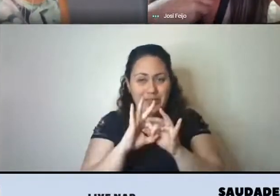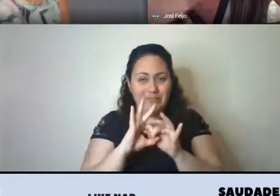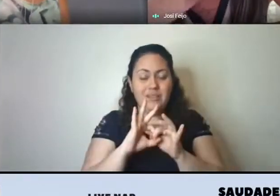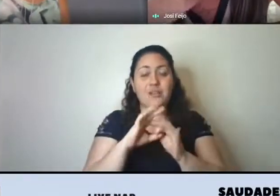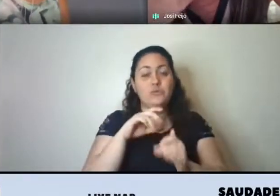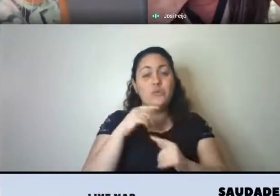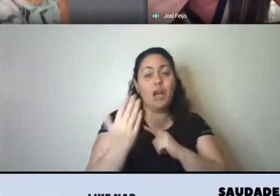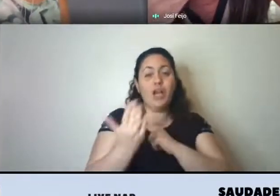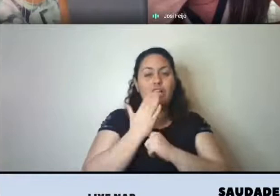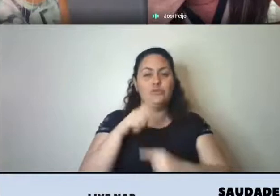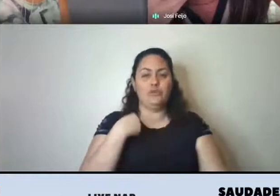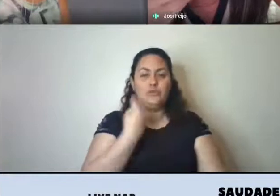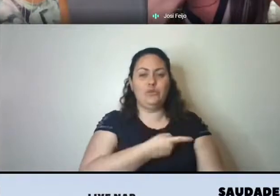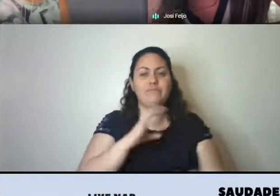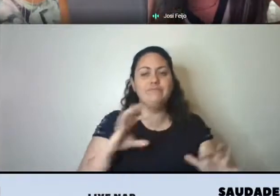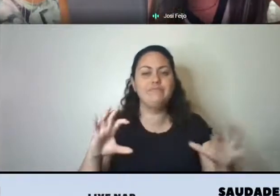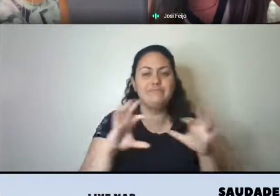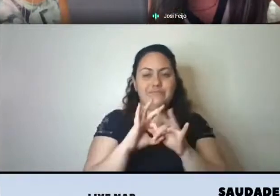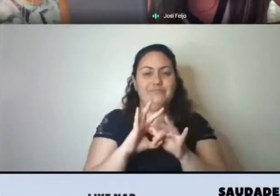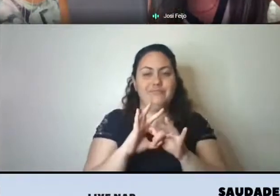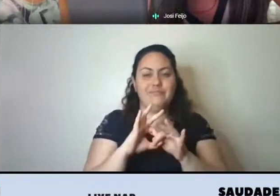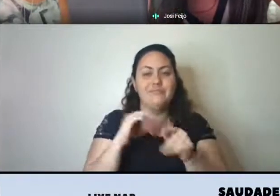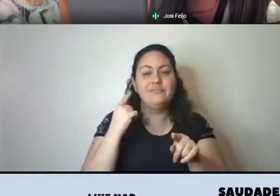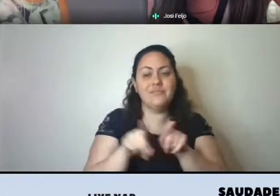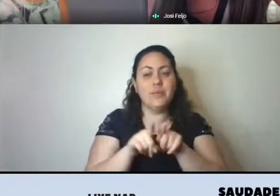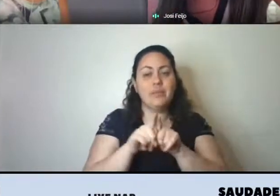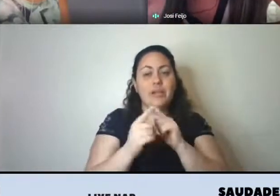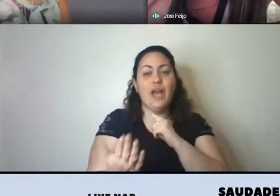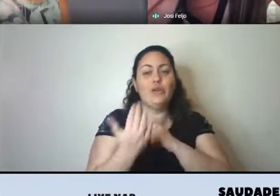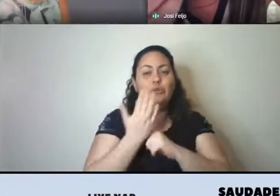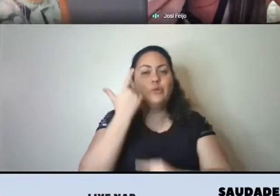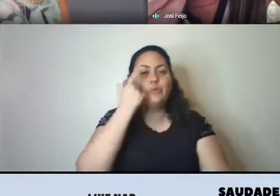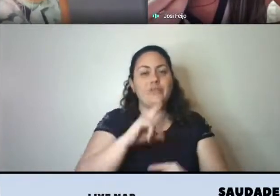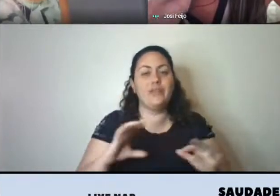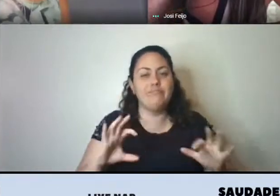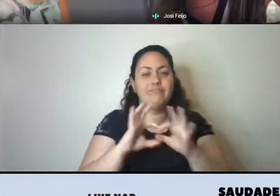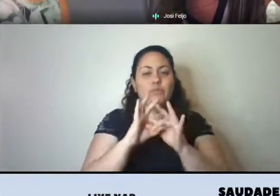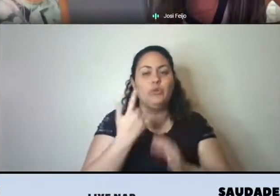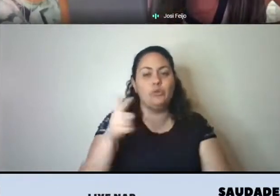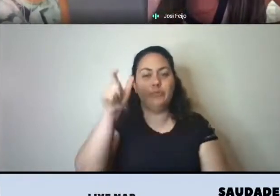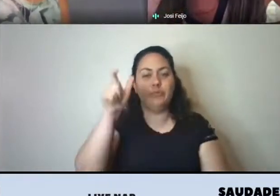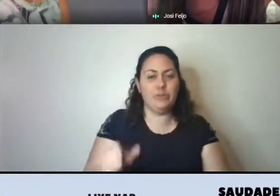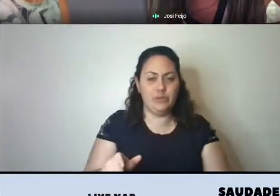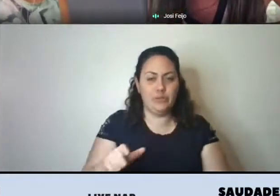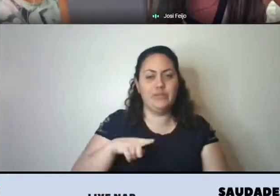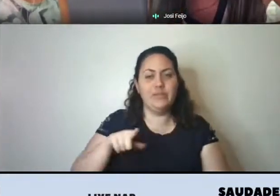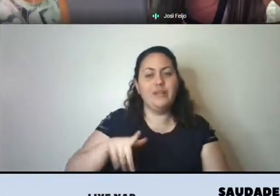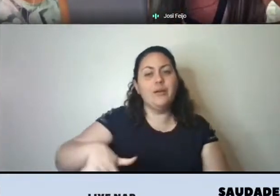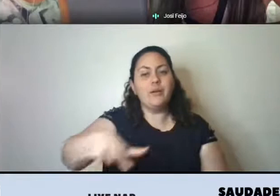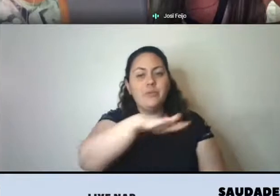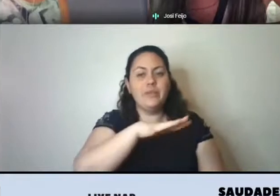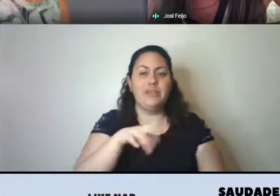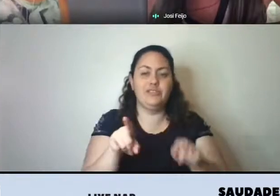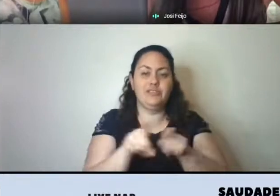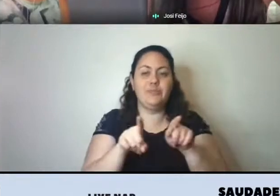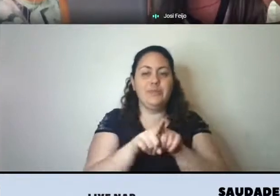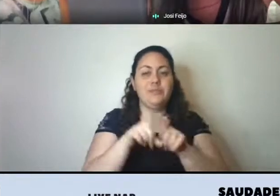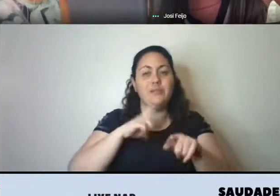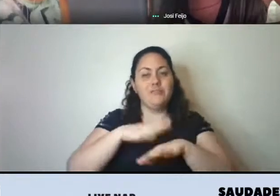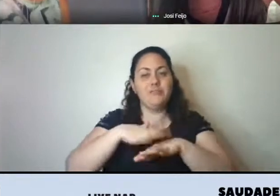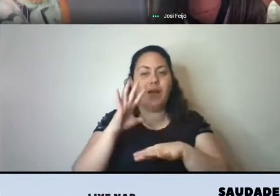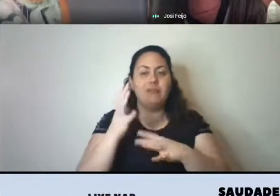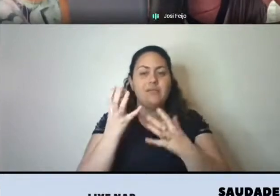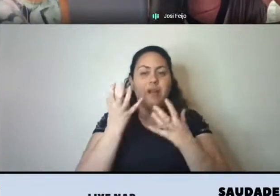mesmos e nos ajuda com que a gente possa se conectar com o outro, né? O ambiente em si já fica mais acolhedor, a